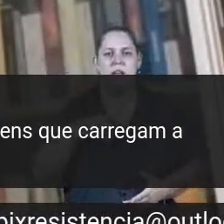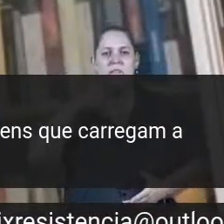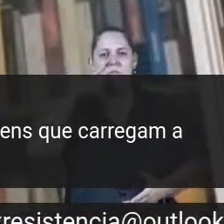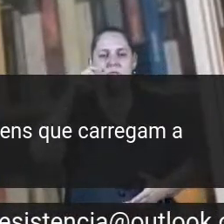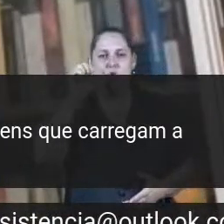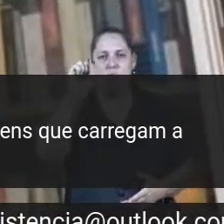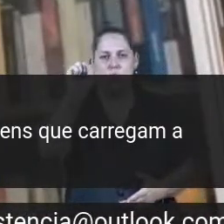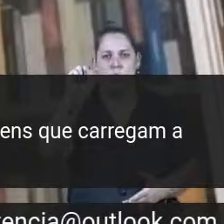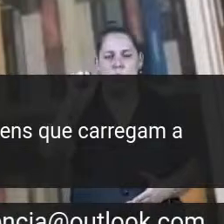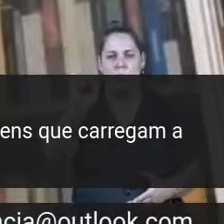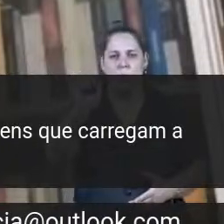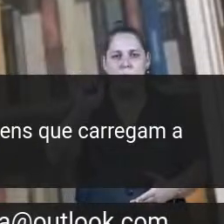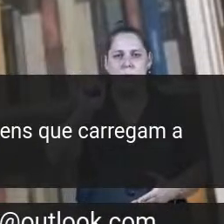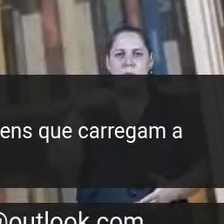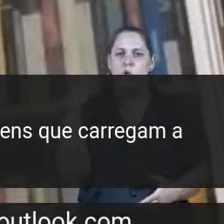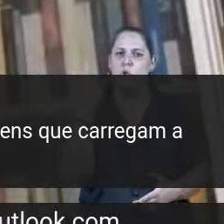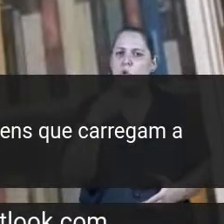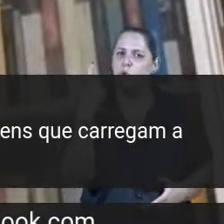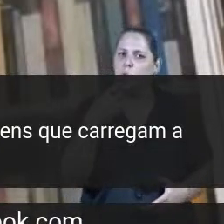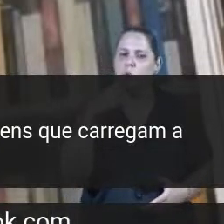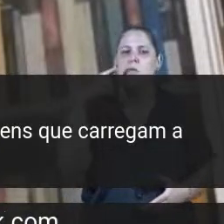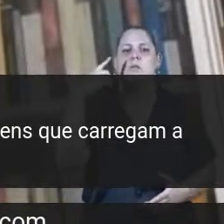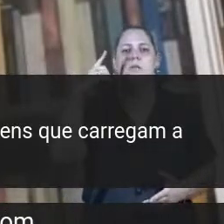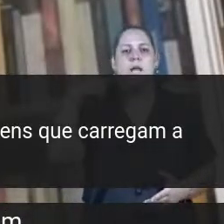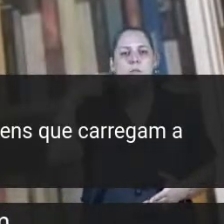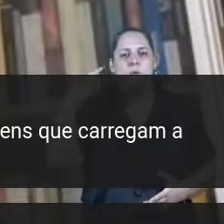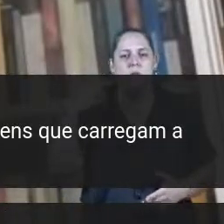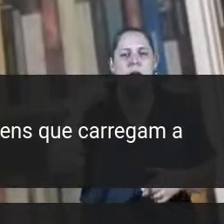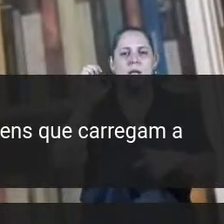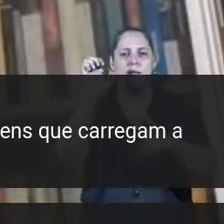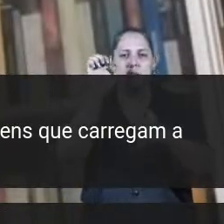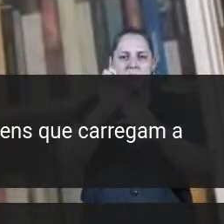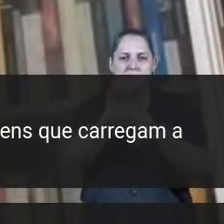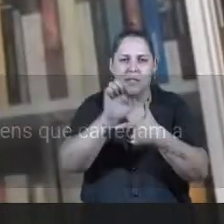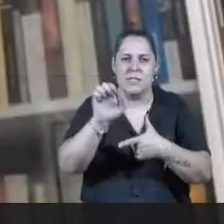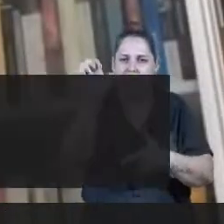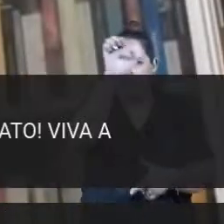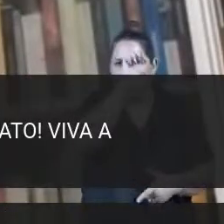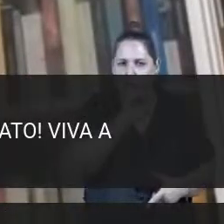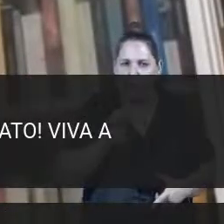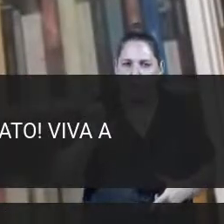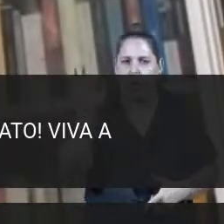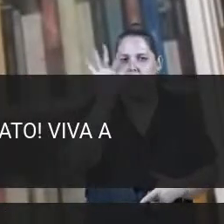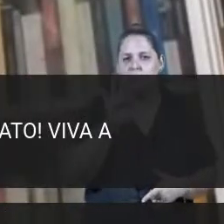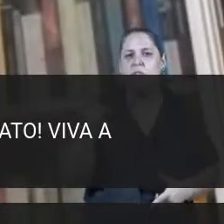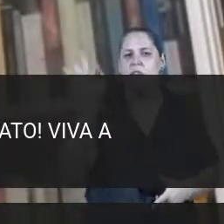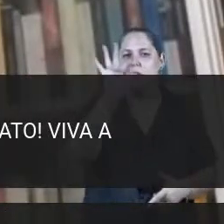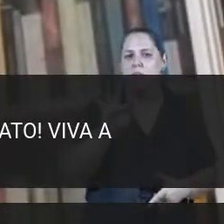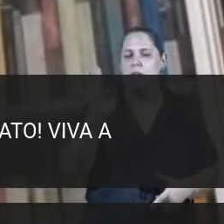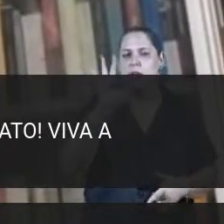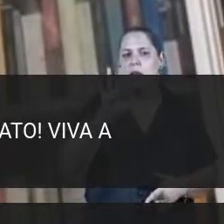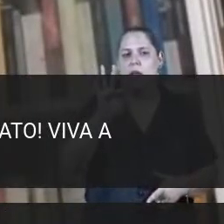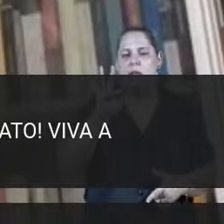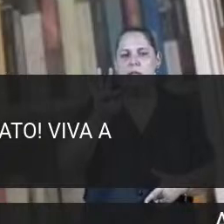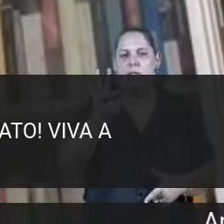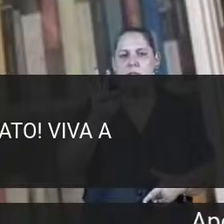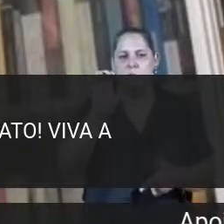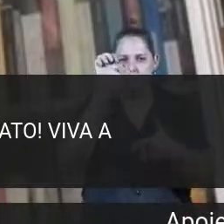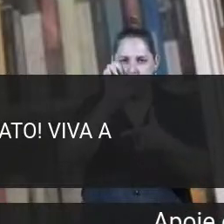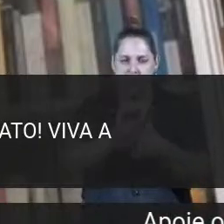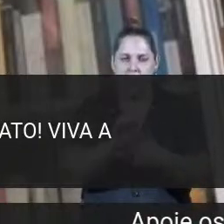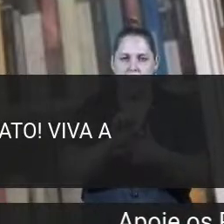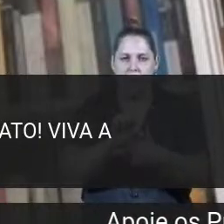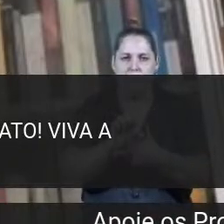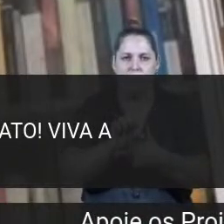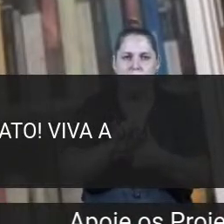conquista, nossos deputados estaduais, federais, deputadas do Estado. Quero saudar